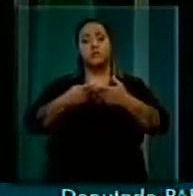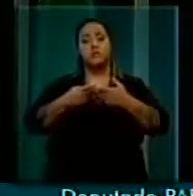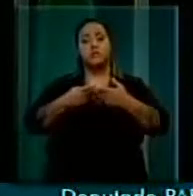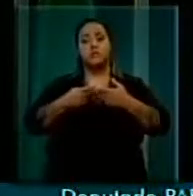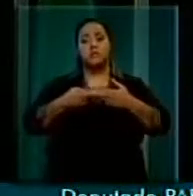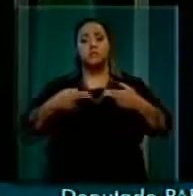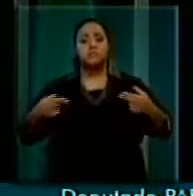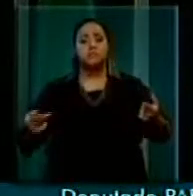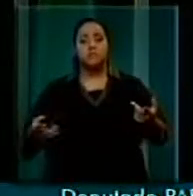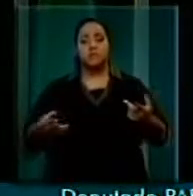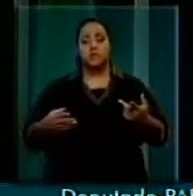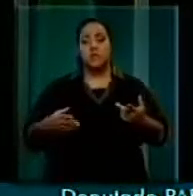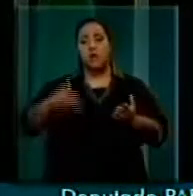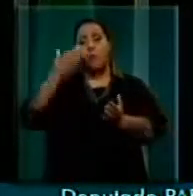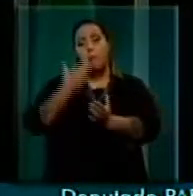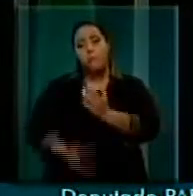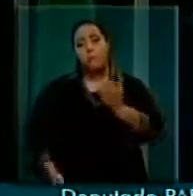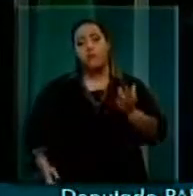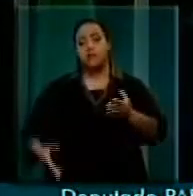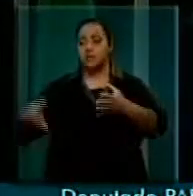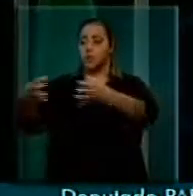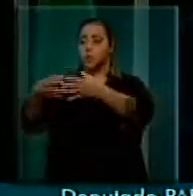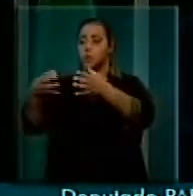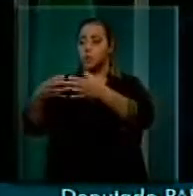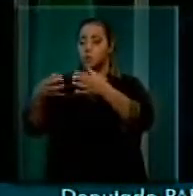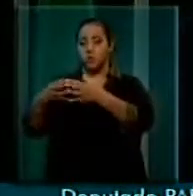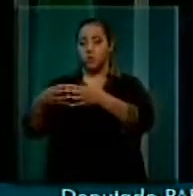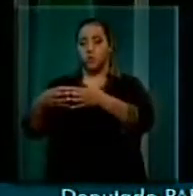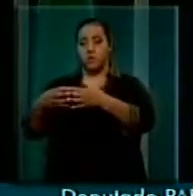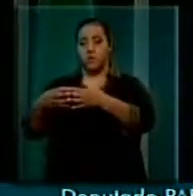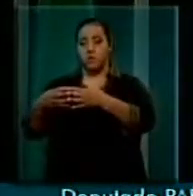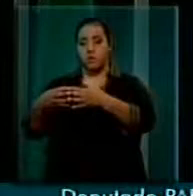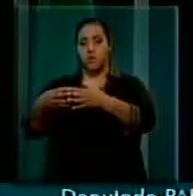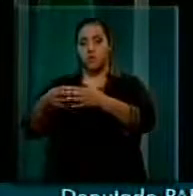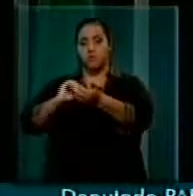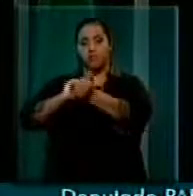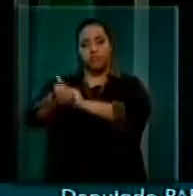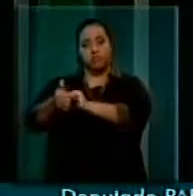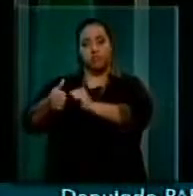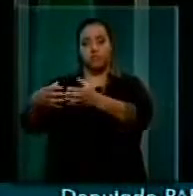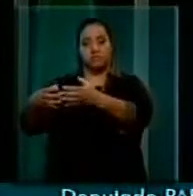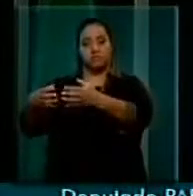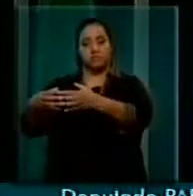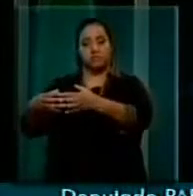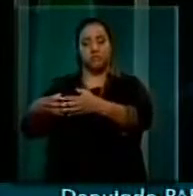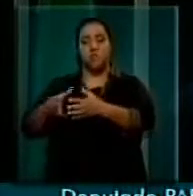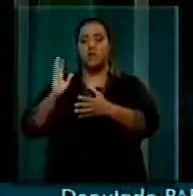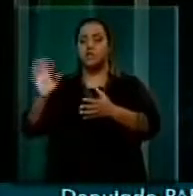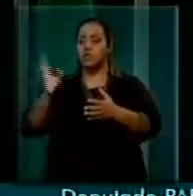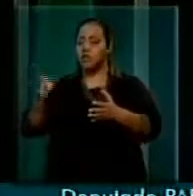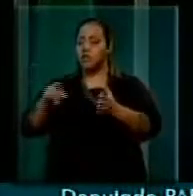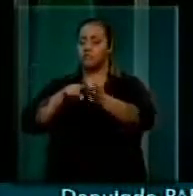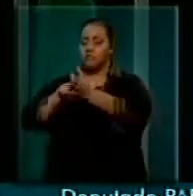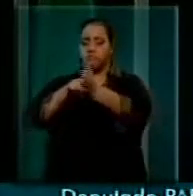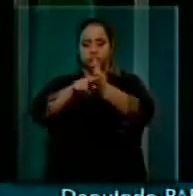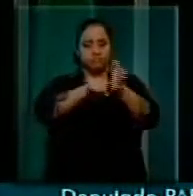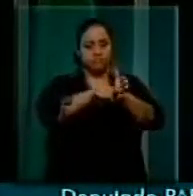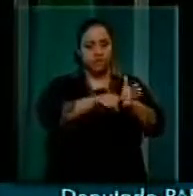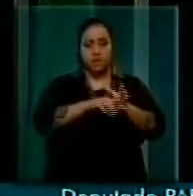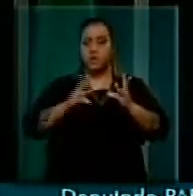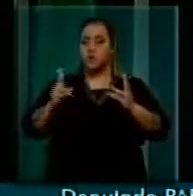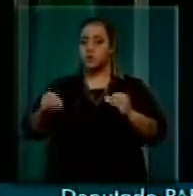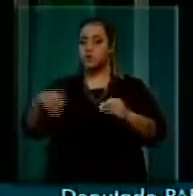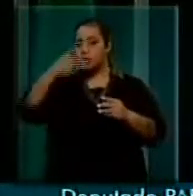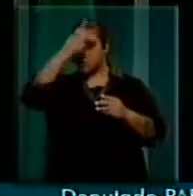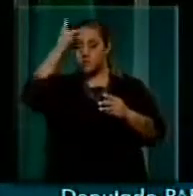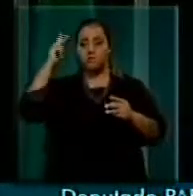prejuízo desportivo a uma determinada equipe. Nós verificamos, todo mundo assistiu, em